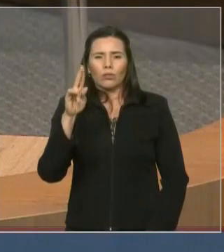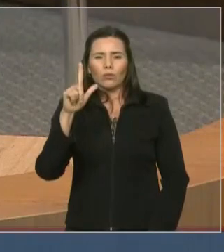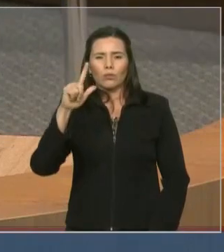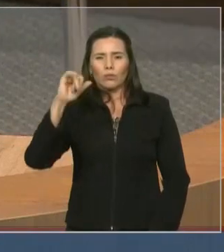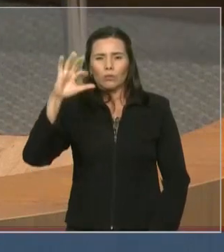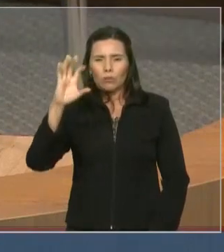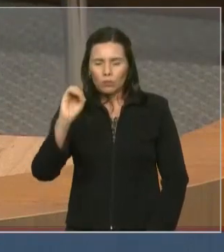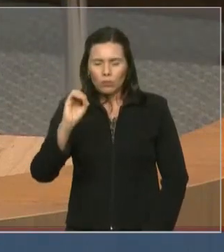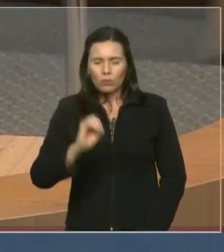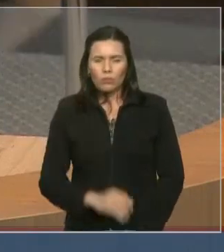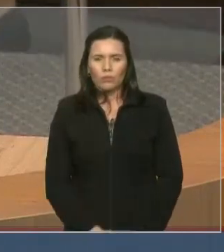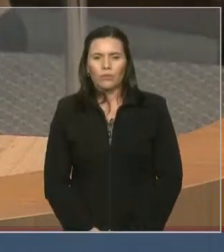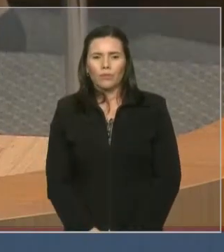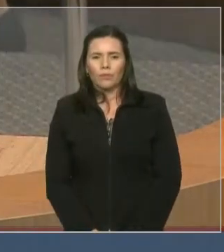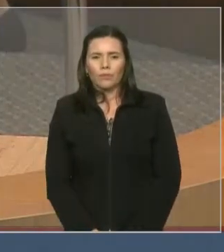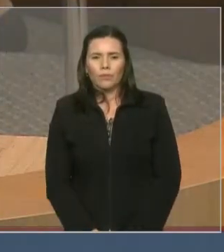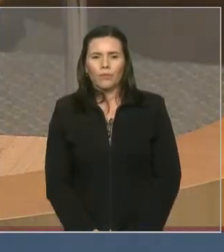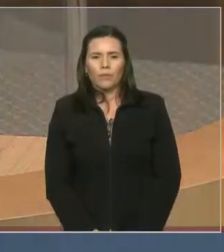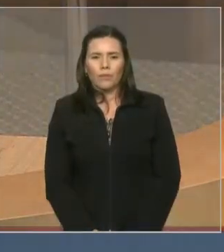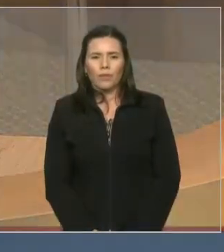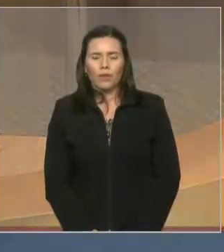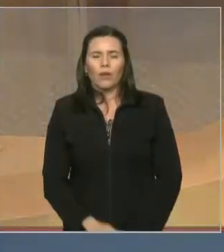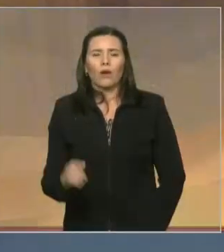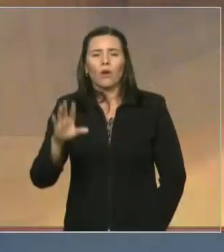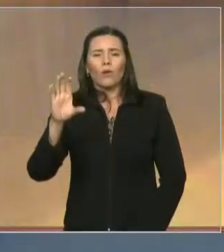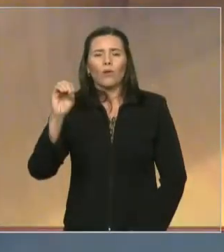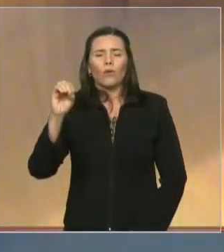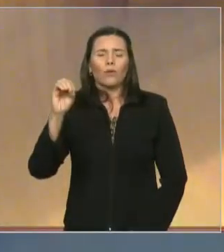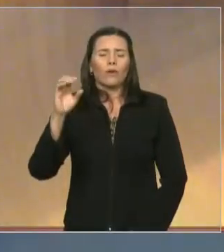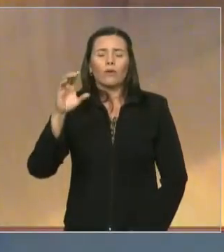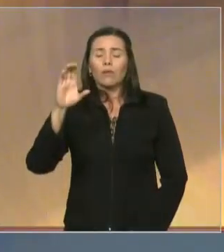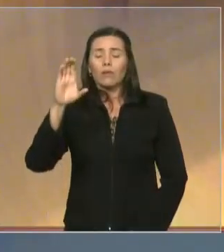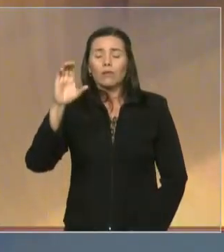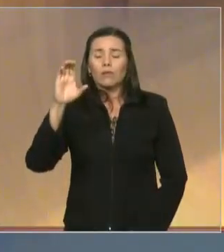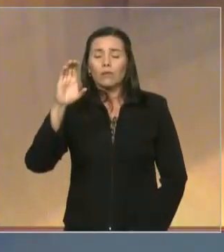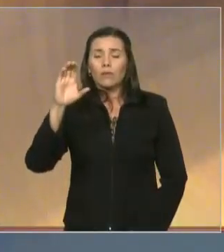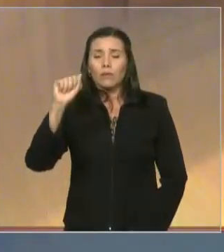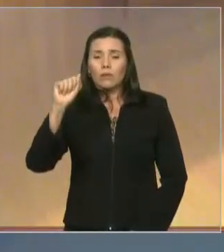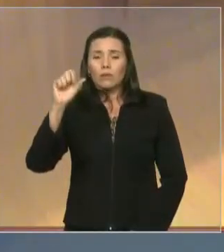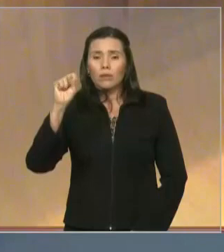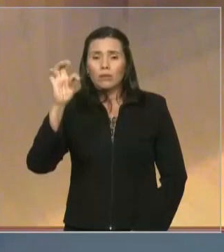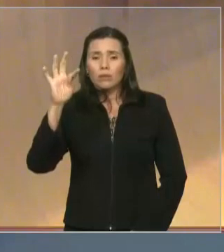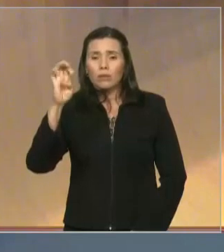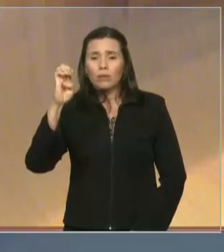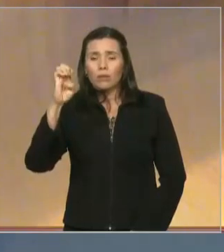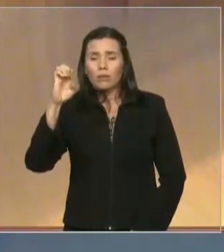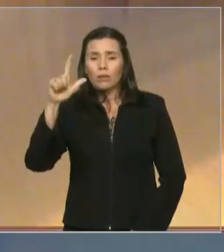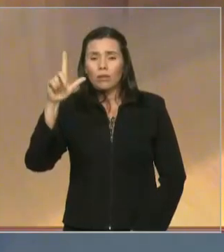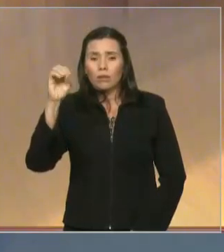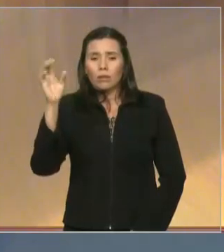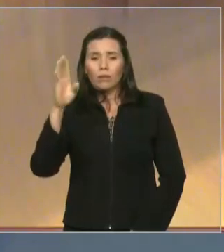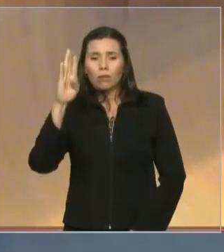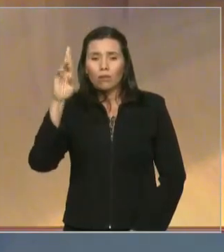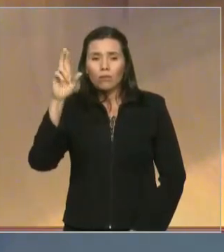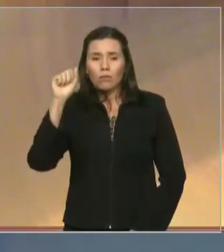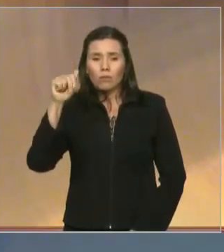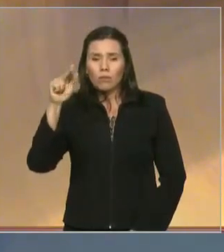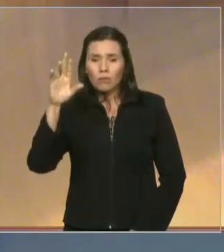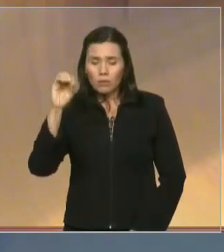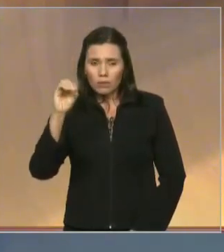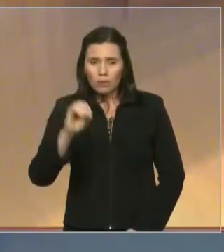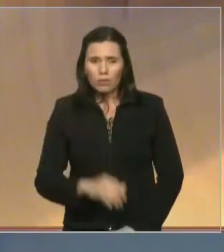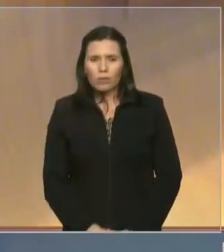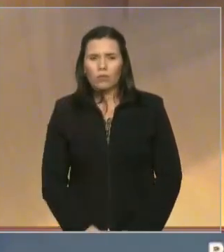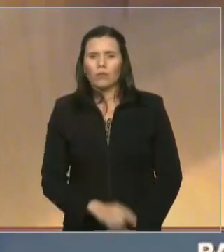vem ser pai do José de Castelo Branco, do Kleber Castelo Branco, que foi um dos colegas aqui da Assembleia. Ele falava na biblioteca, e eu